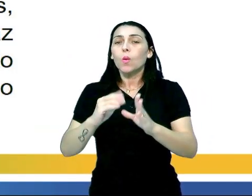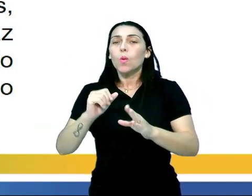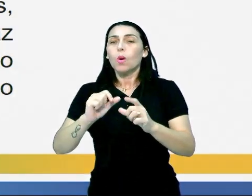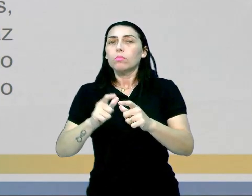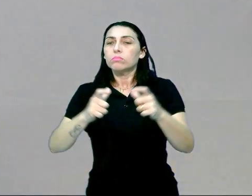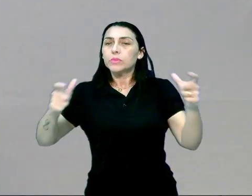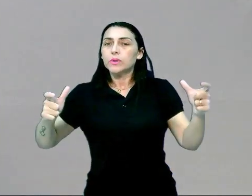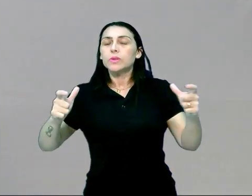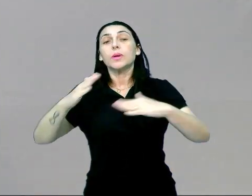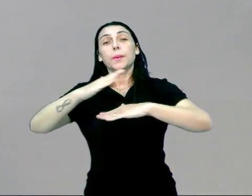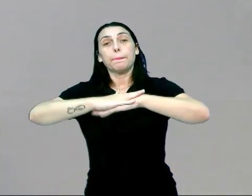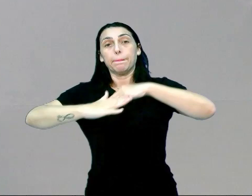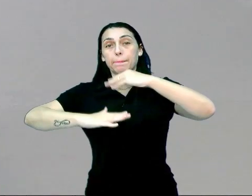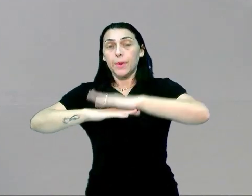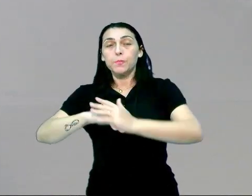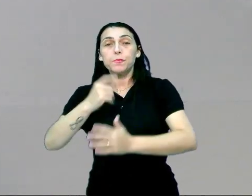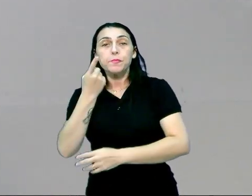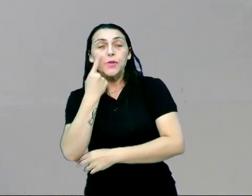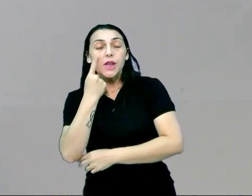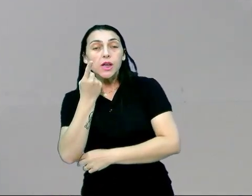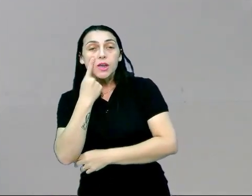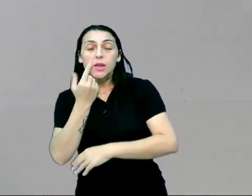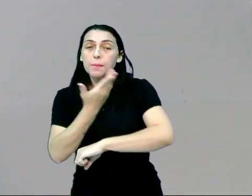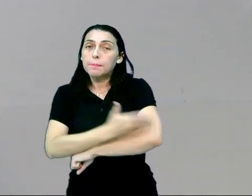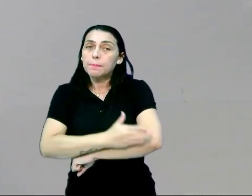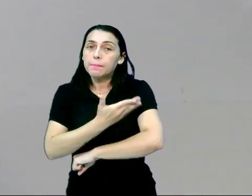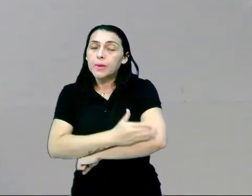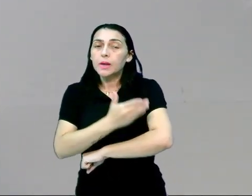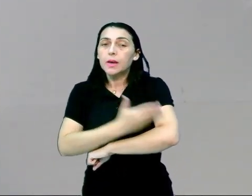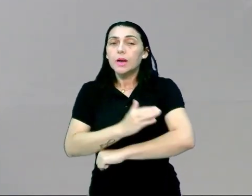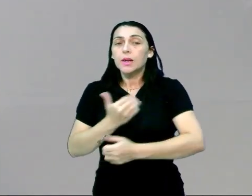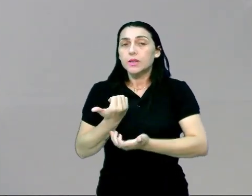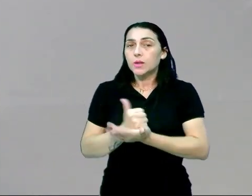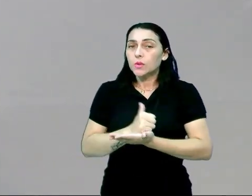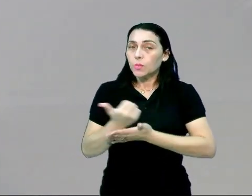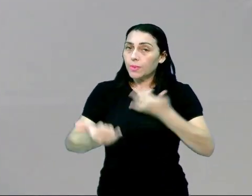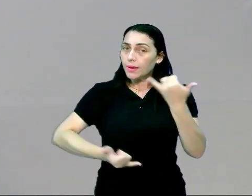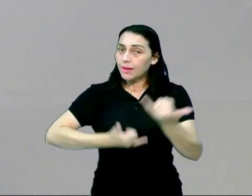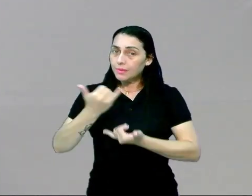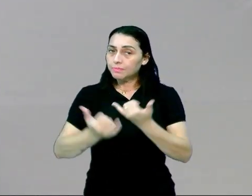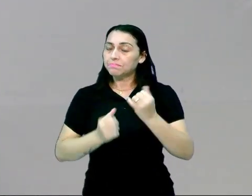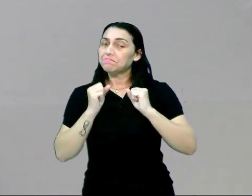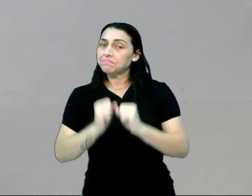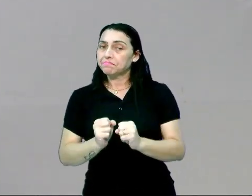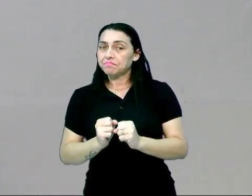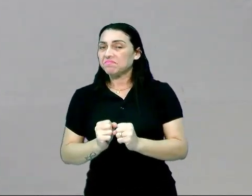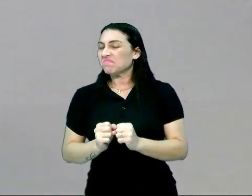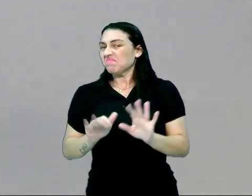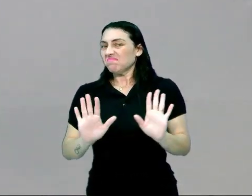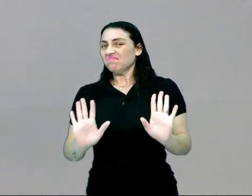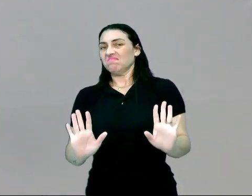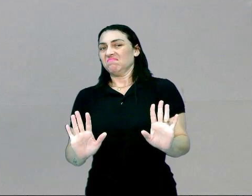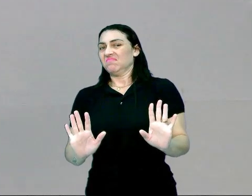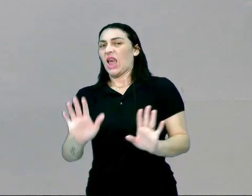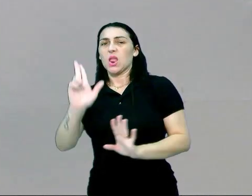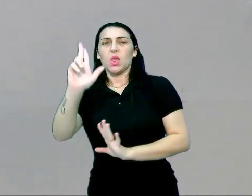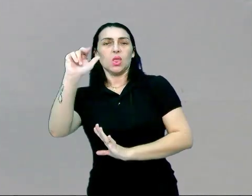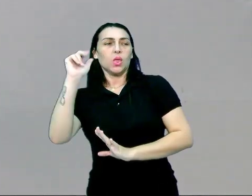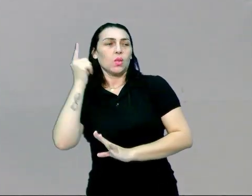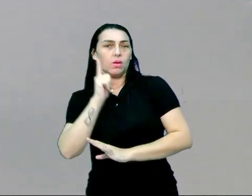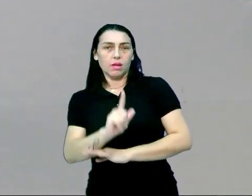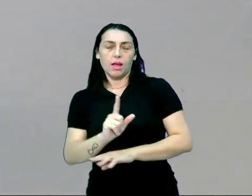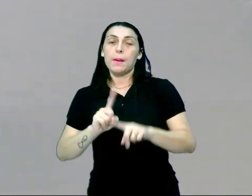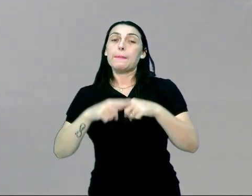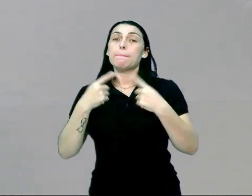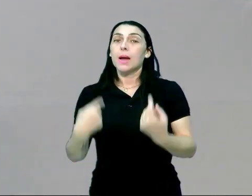e empilhou. Então vejam que a prática do jogar pode ser banal. Isso aqui nunca vai cair. Mas